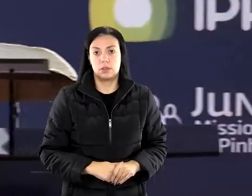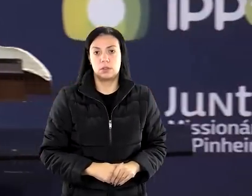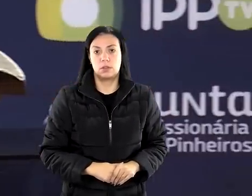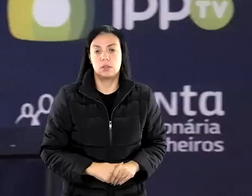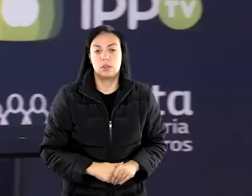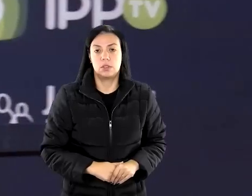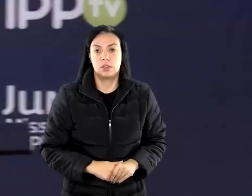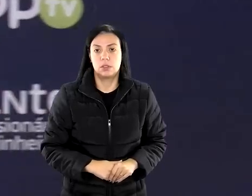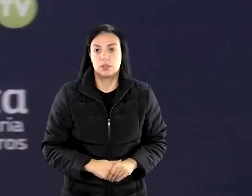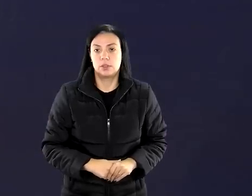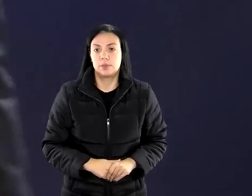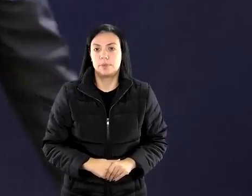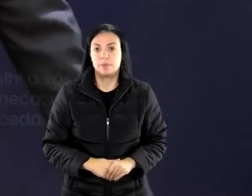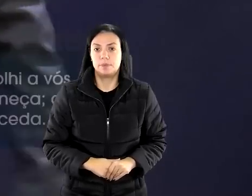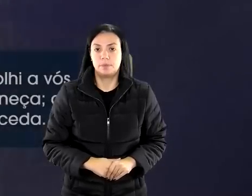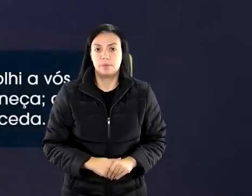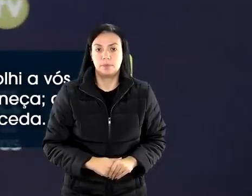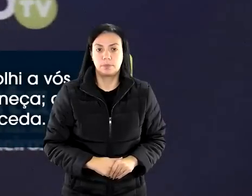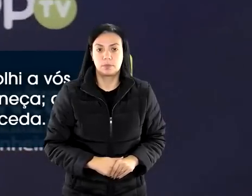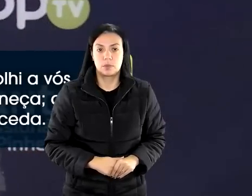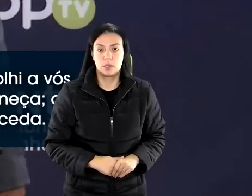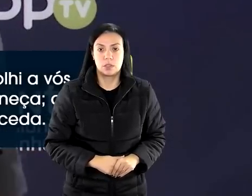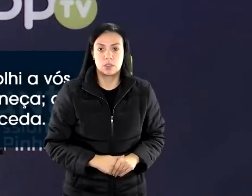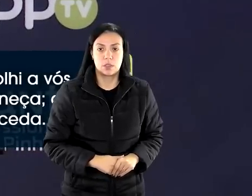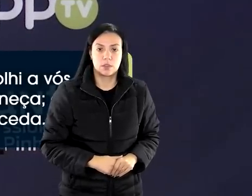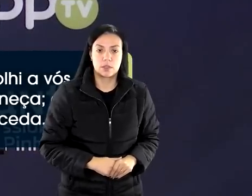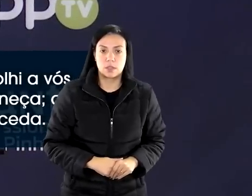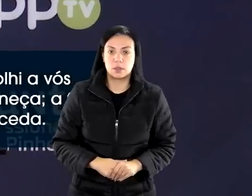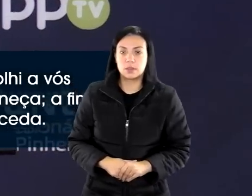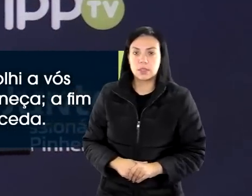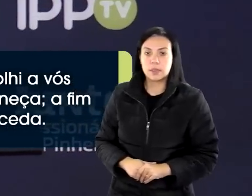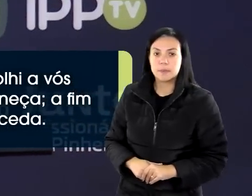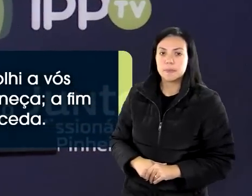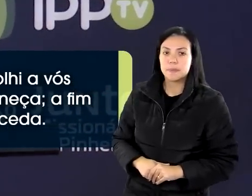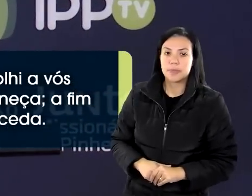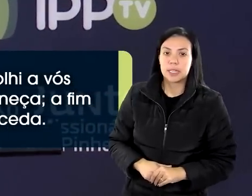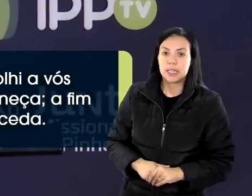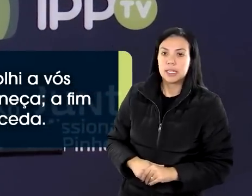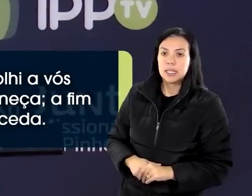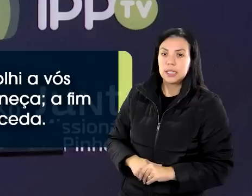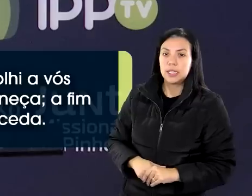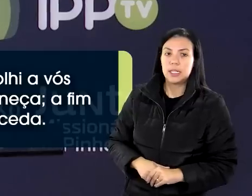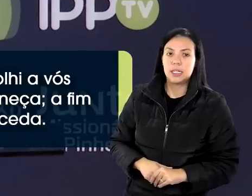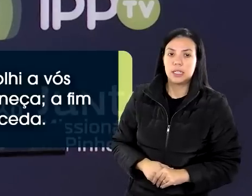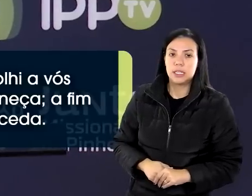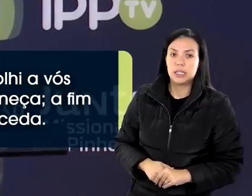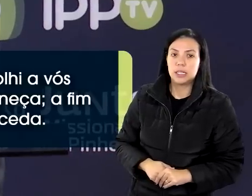João 15, 16. O que que diz? Vamos juntos, bem forte? Mas,